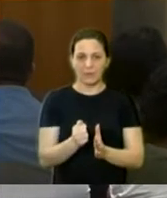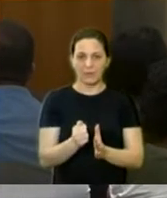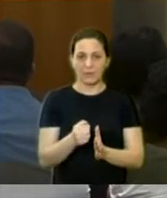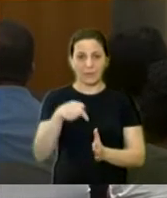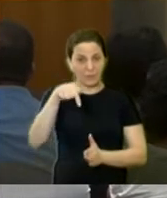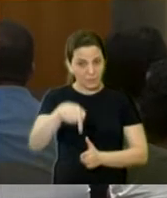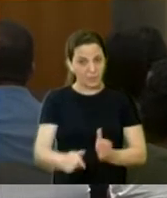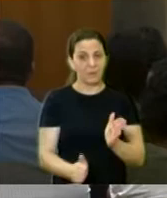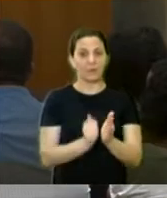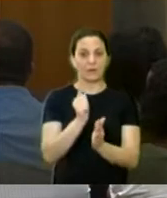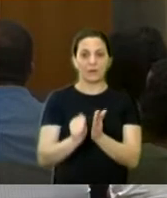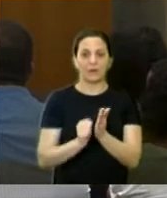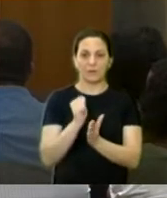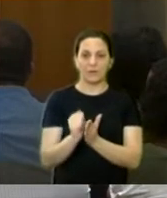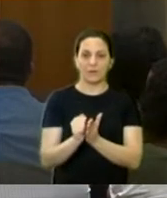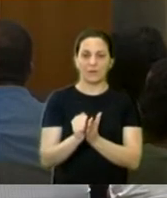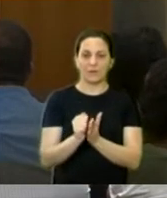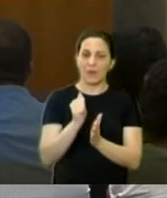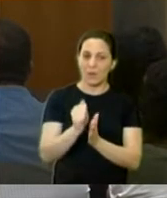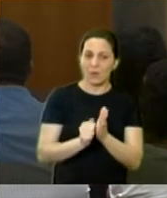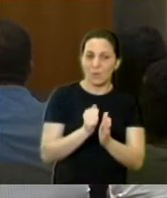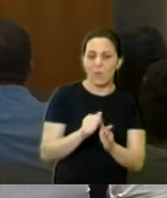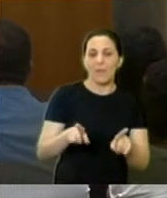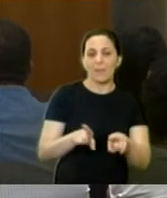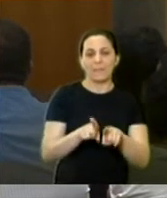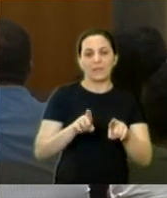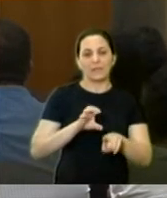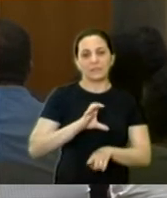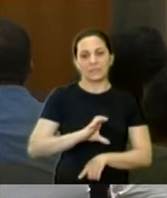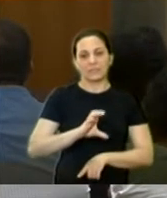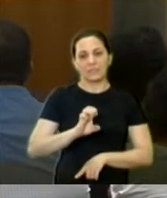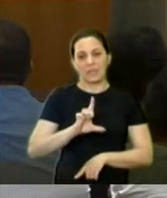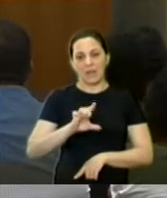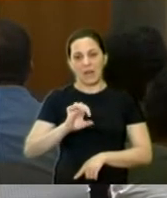desta e da Araraquara Celeste,